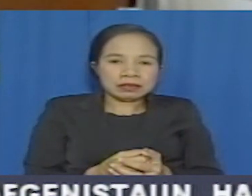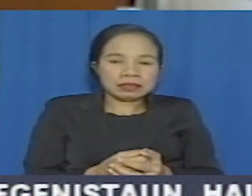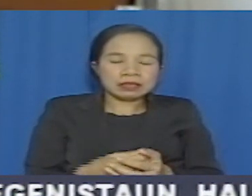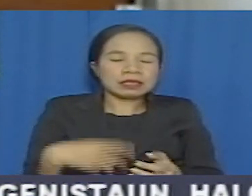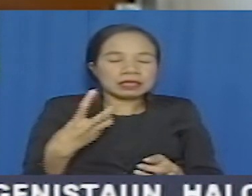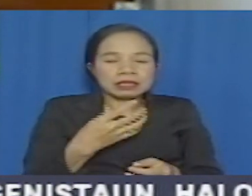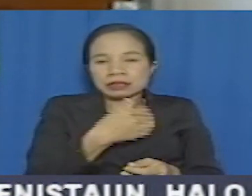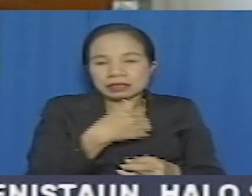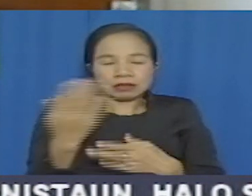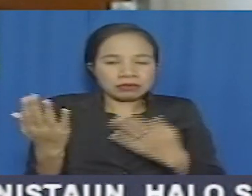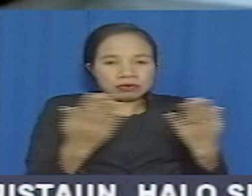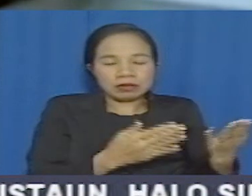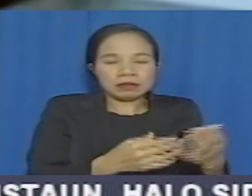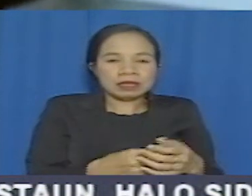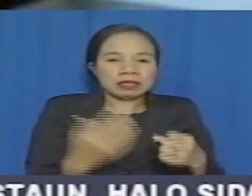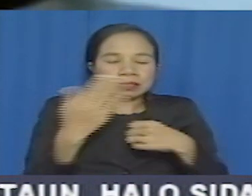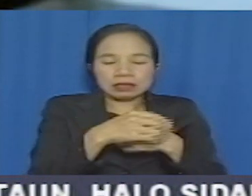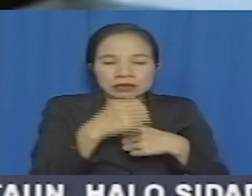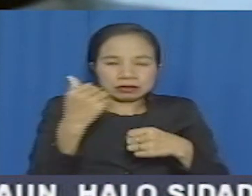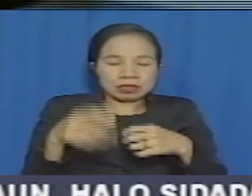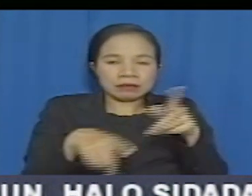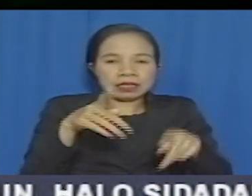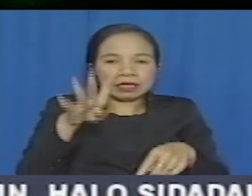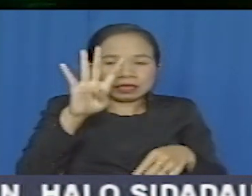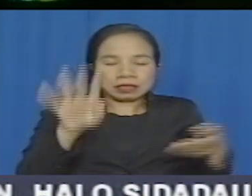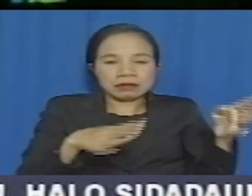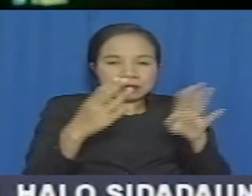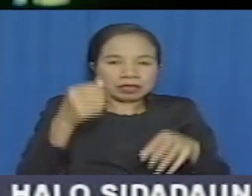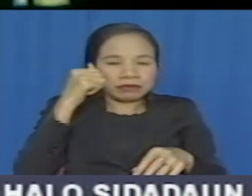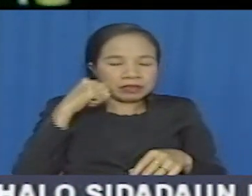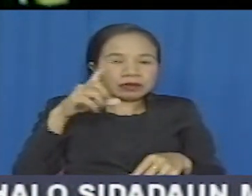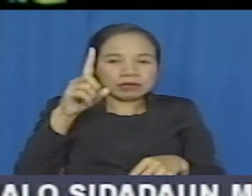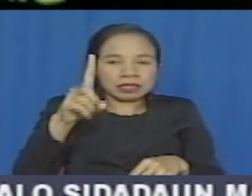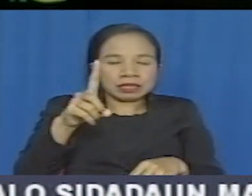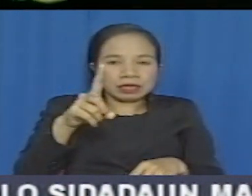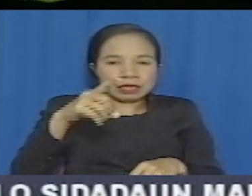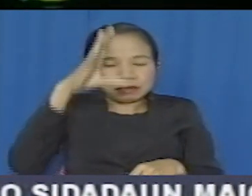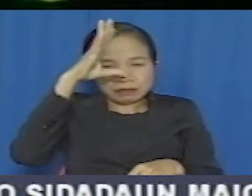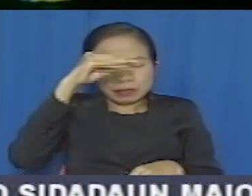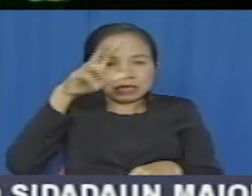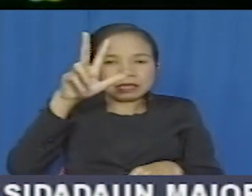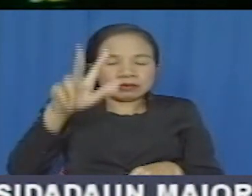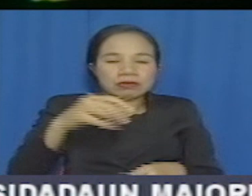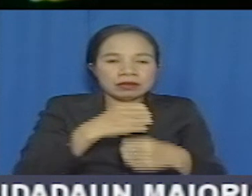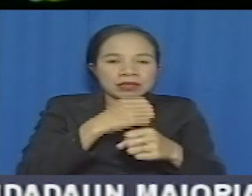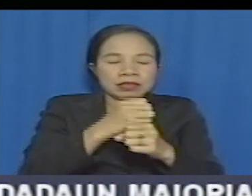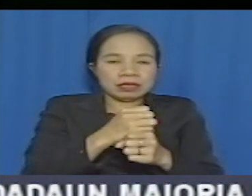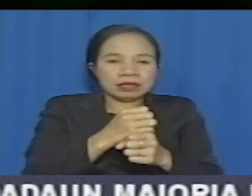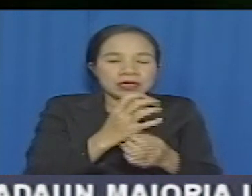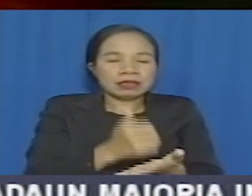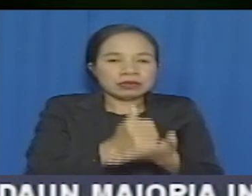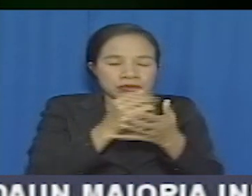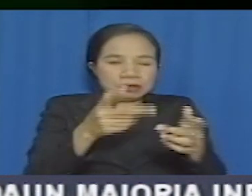bahaya Helio. Cidadão nain hat nebe mate feito ida mane nain tolu ha foi in halo tratamento